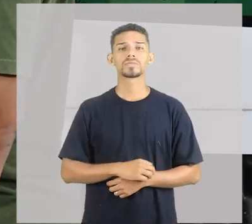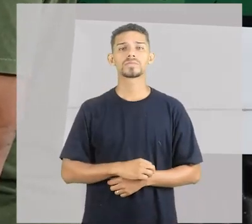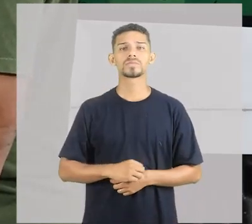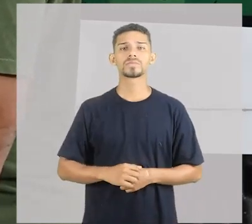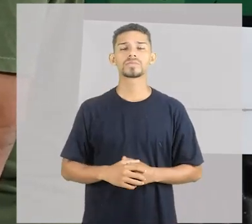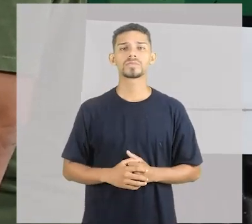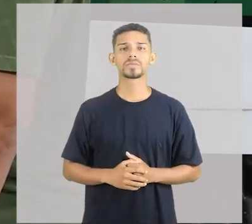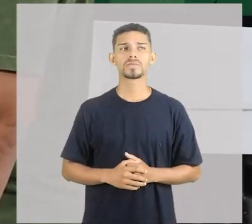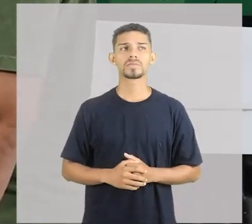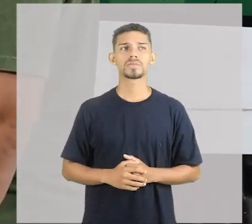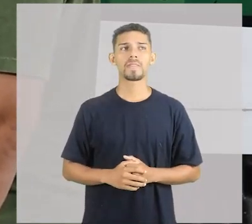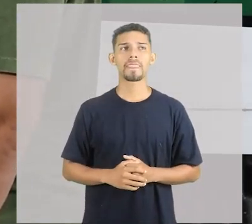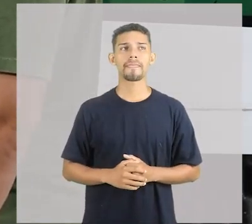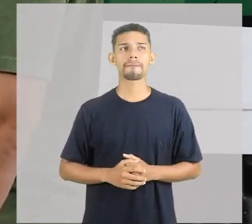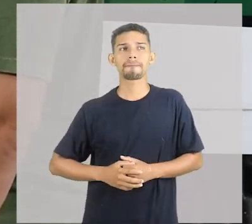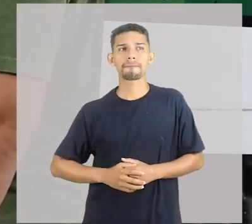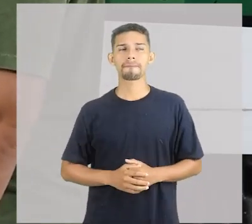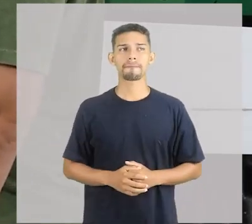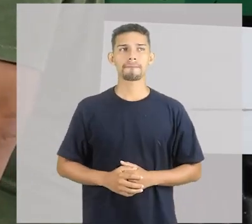éster.